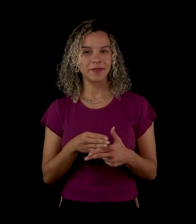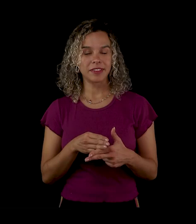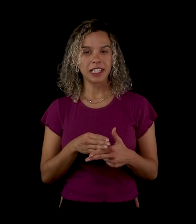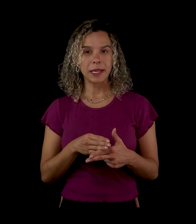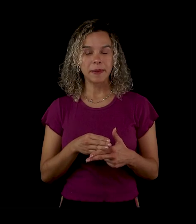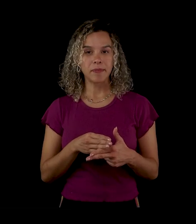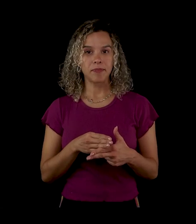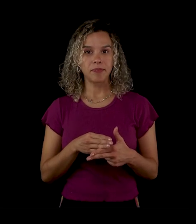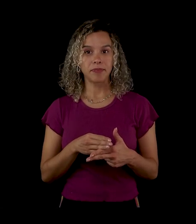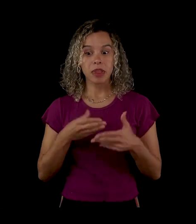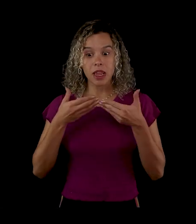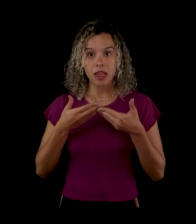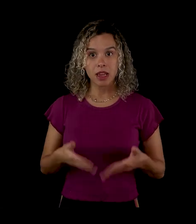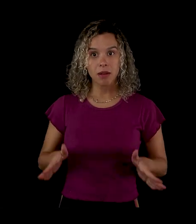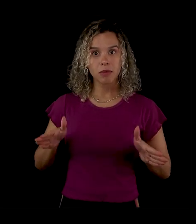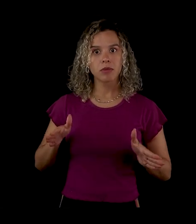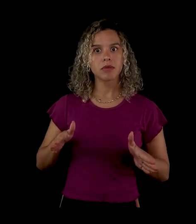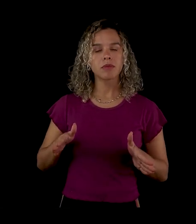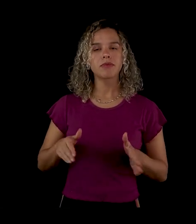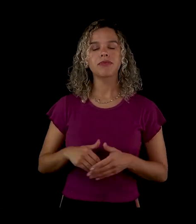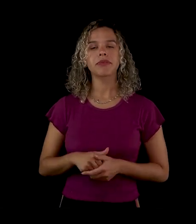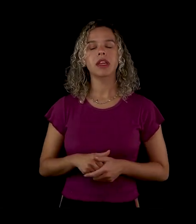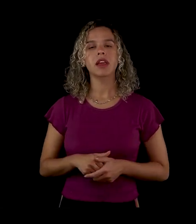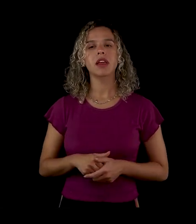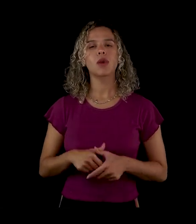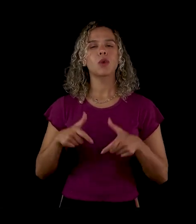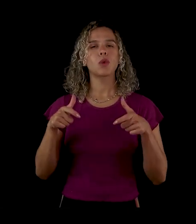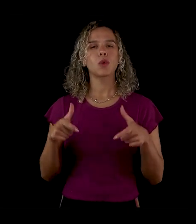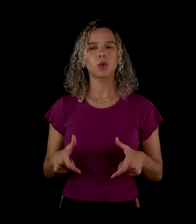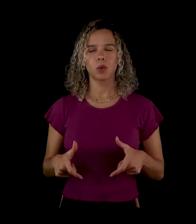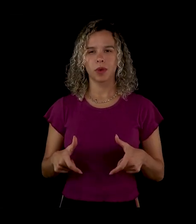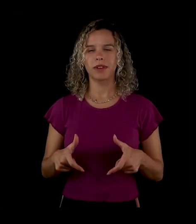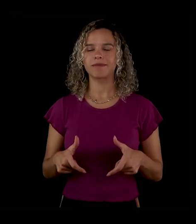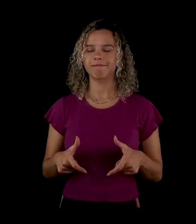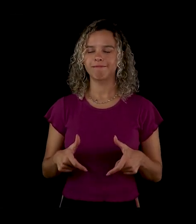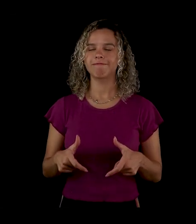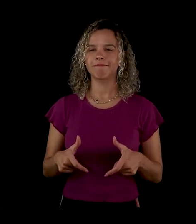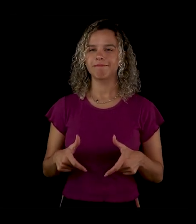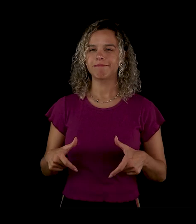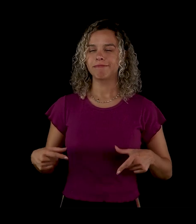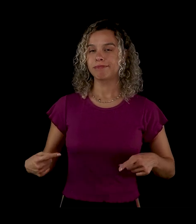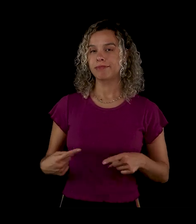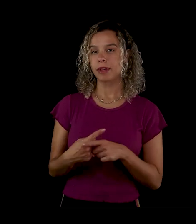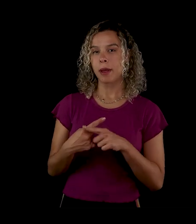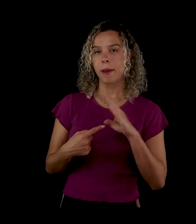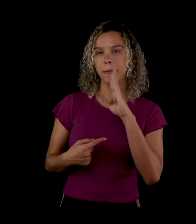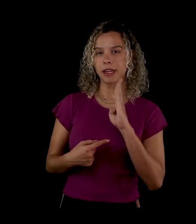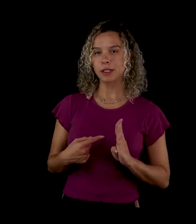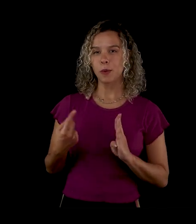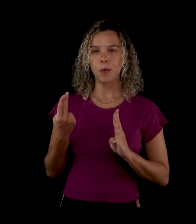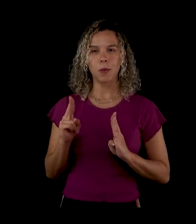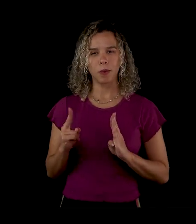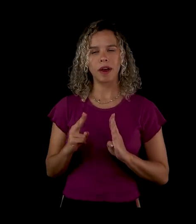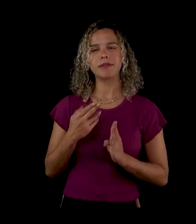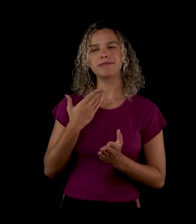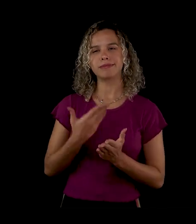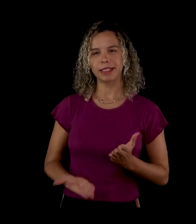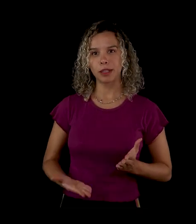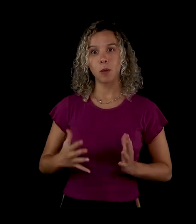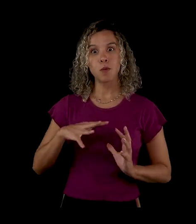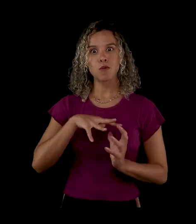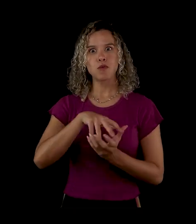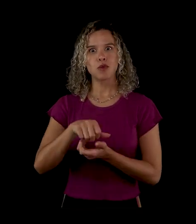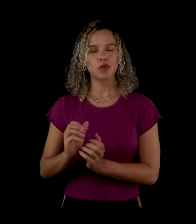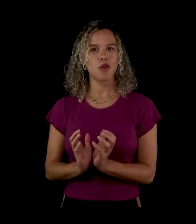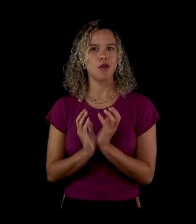que ao ser inaugurado, foi o palco de uma derrota do Brasil para o Uruguai na Copa do Mundo de